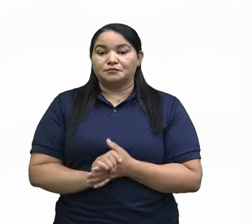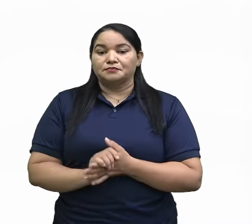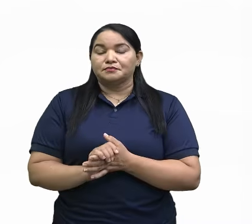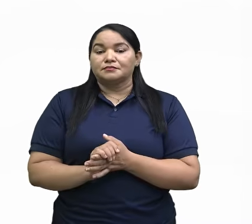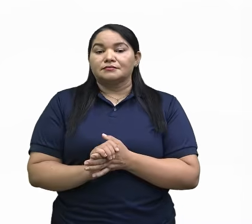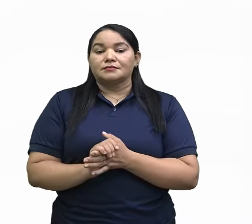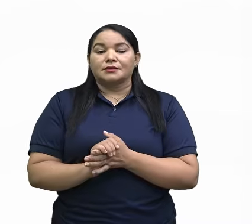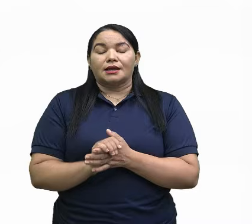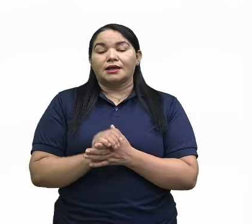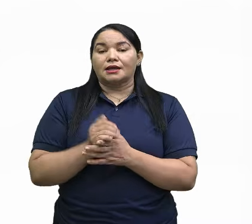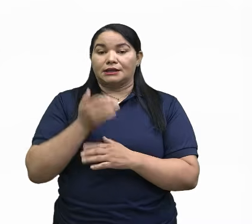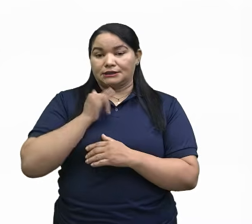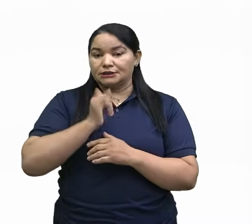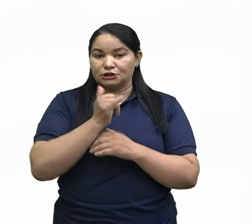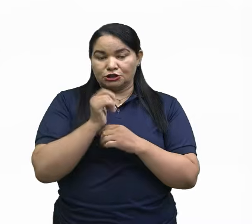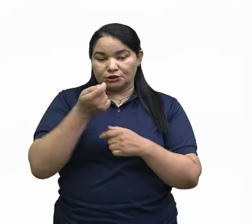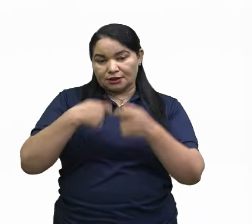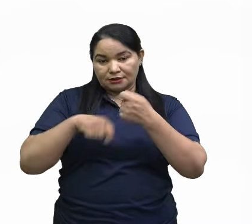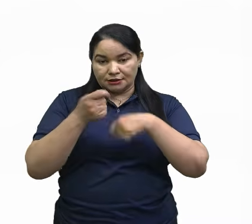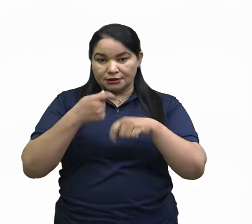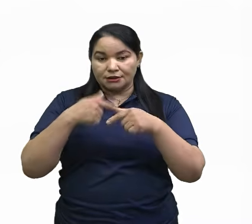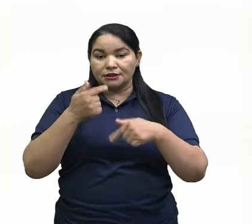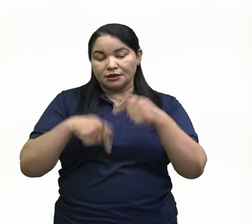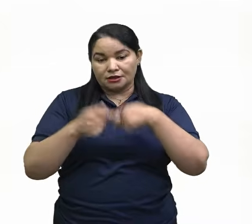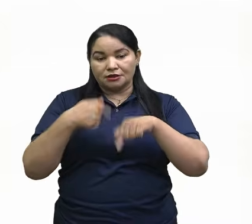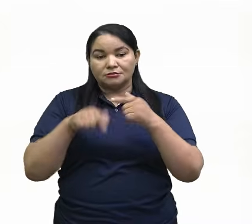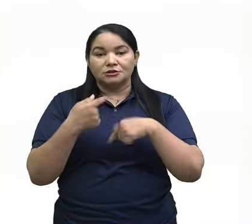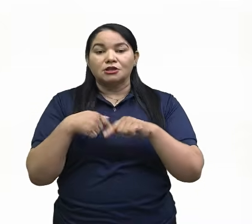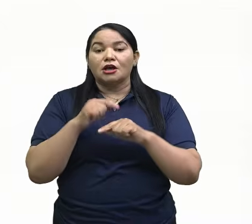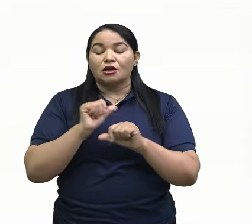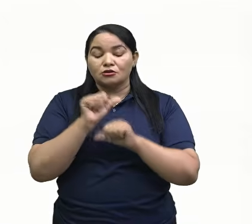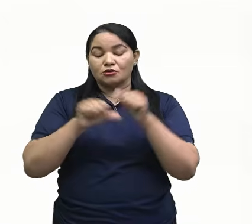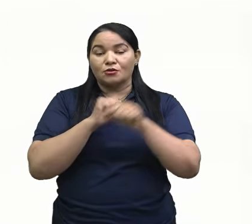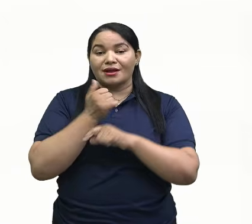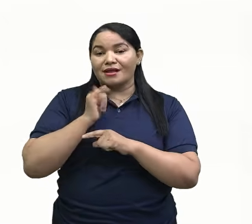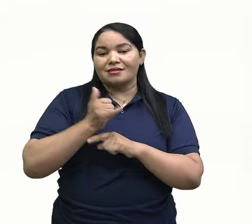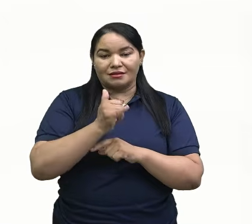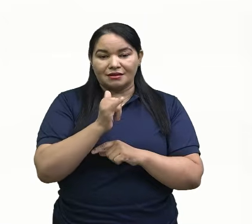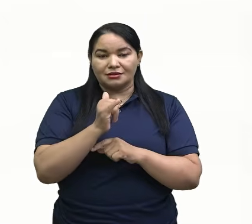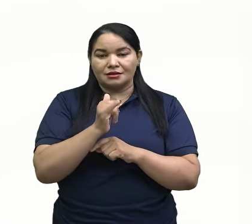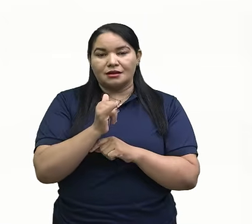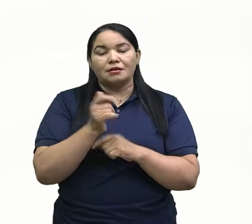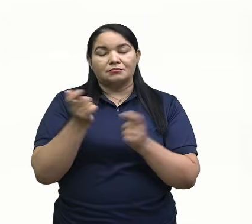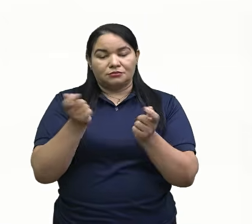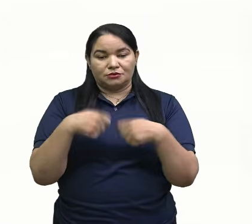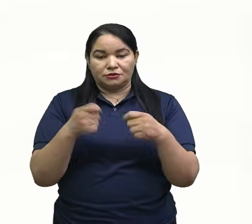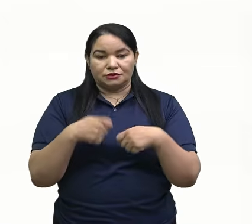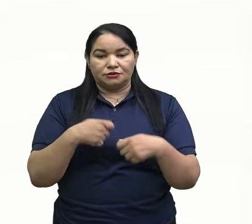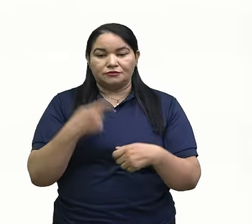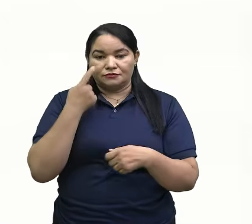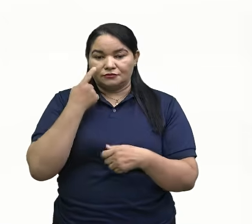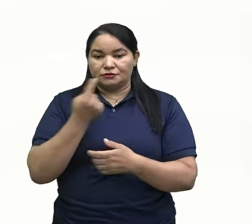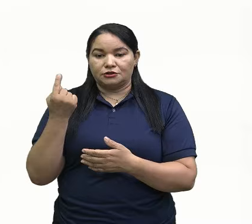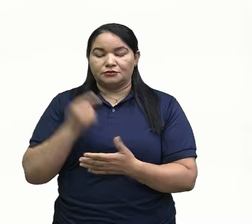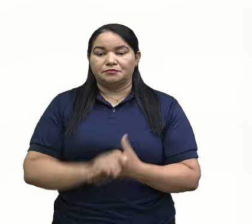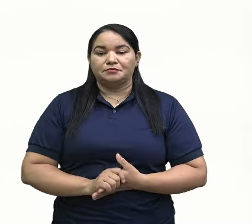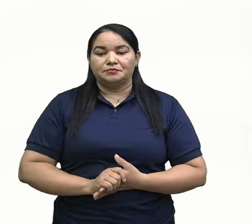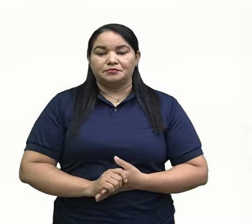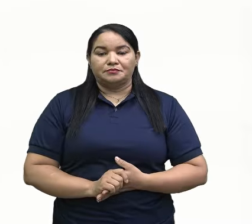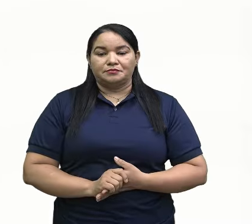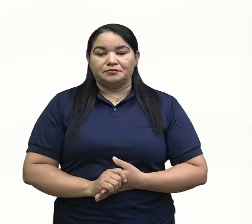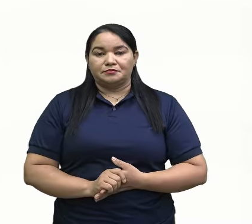energia química em energia elétrica de modo espontâneo, tá? Então, uma